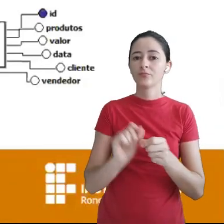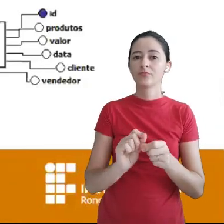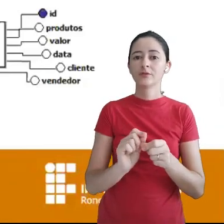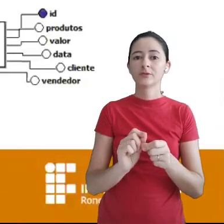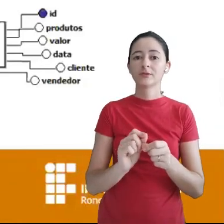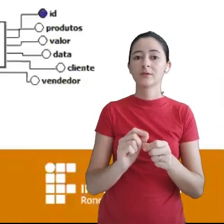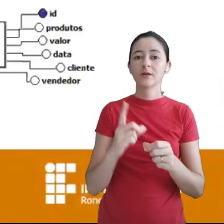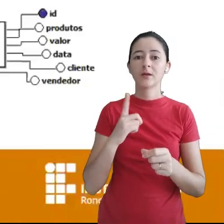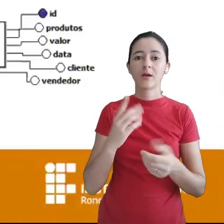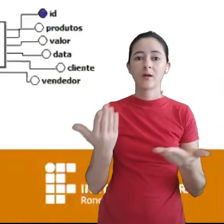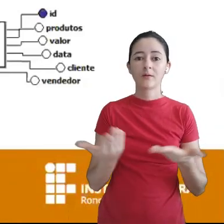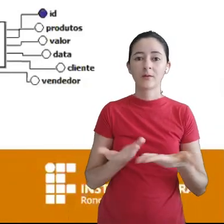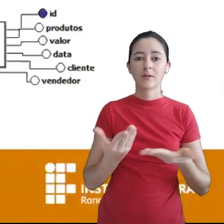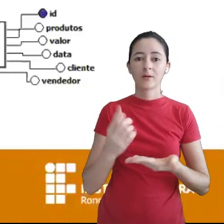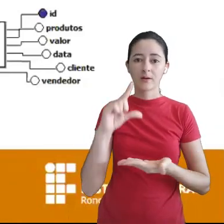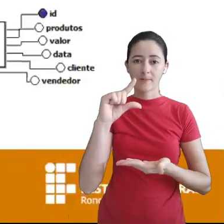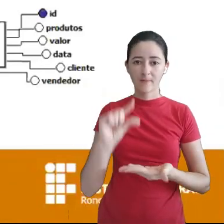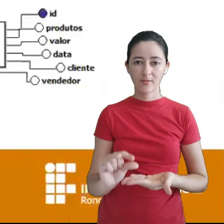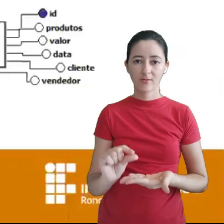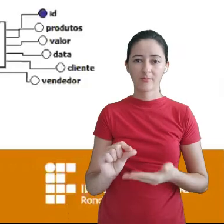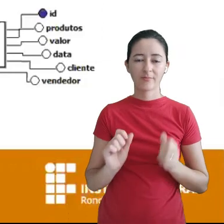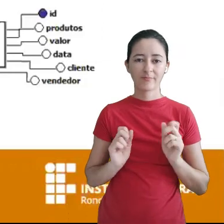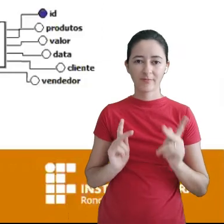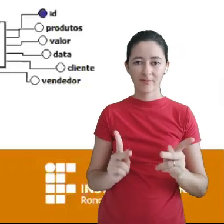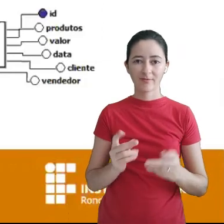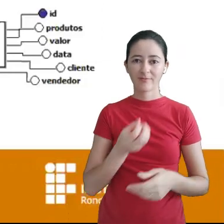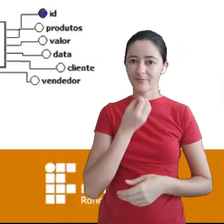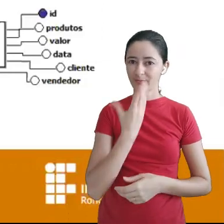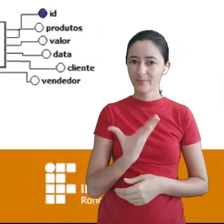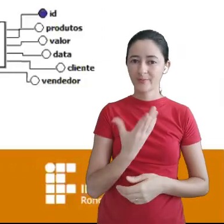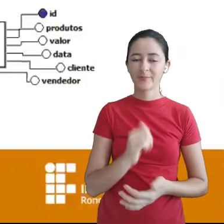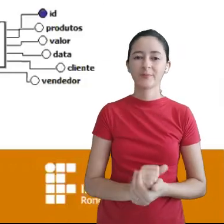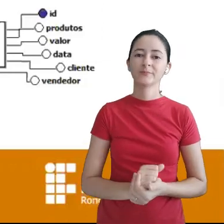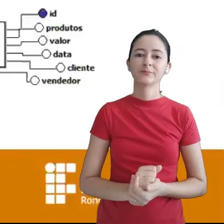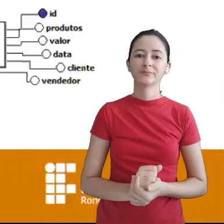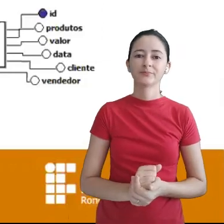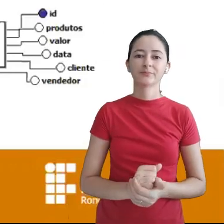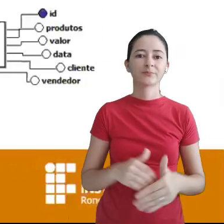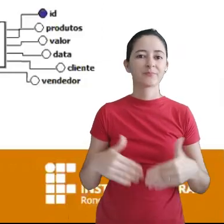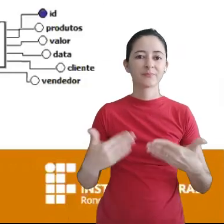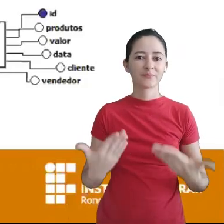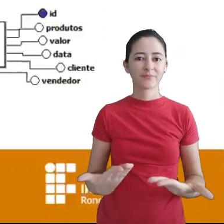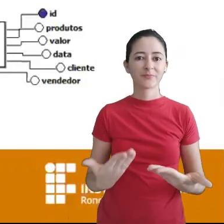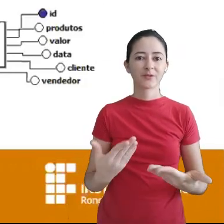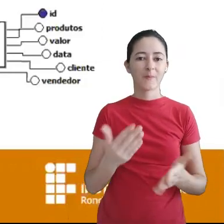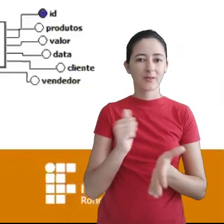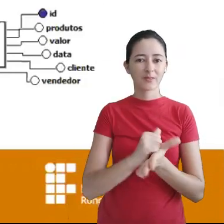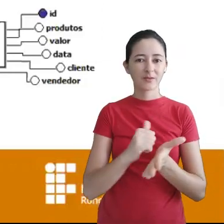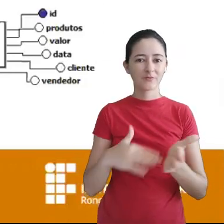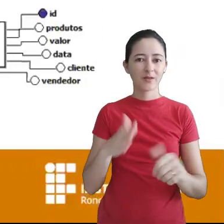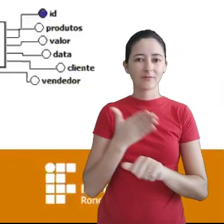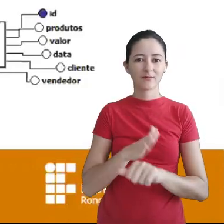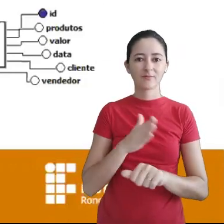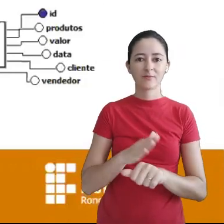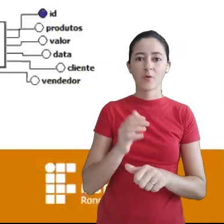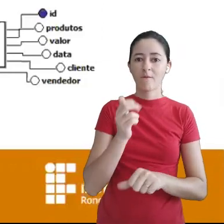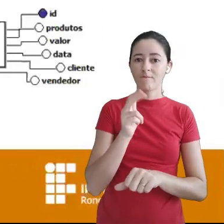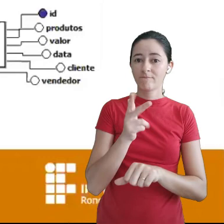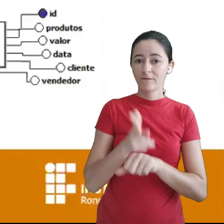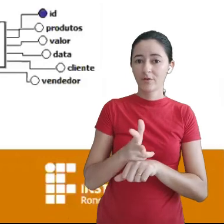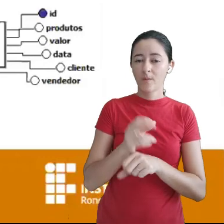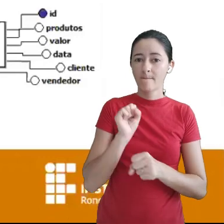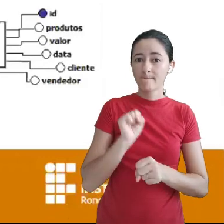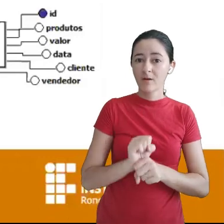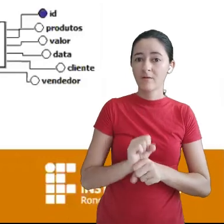pausem esse vídeo e façam a cardinalidade mínima. Beleza? Então,